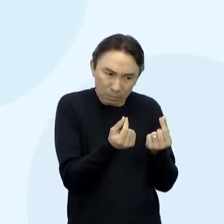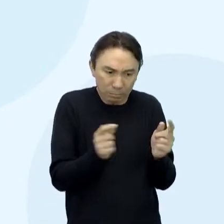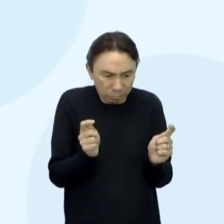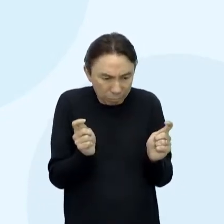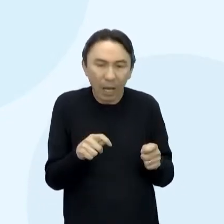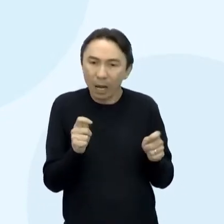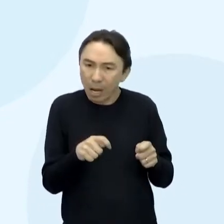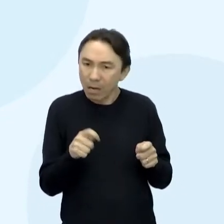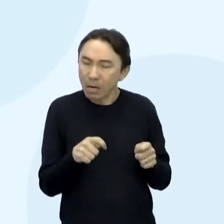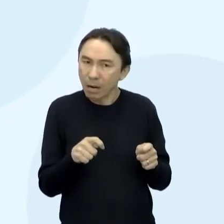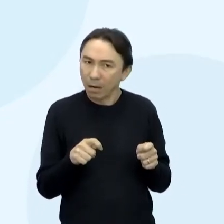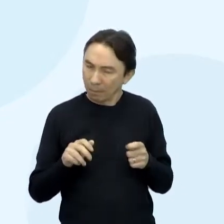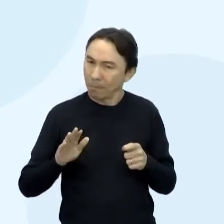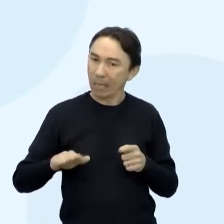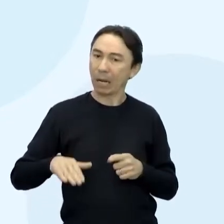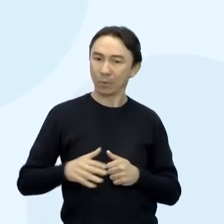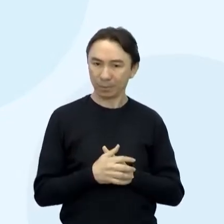Depois,